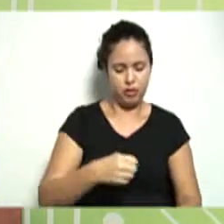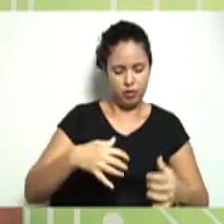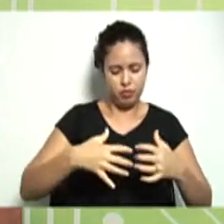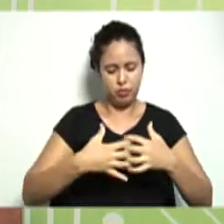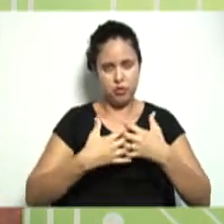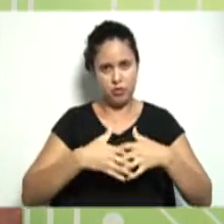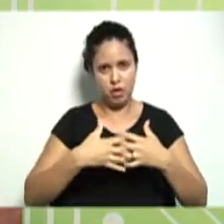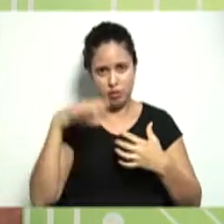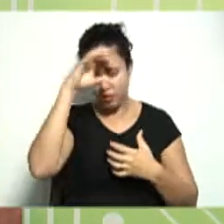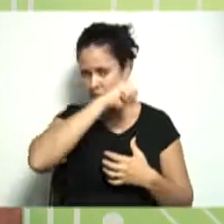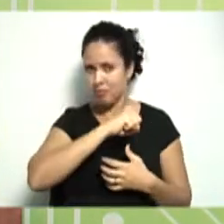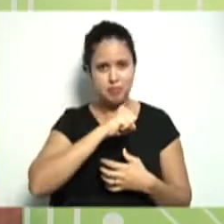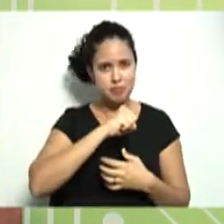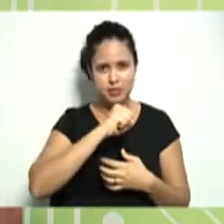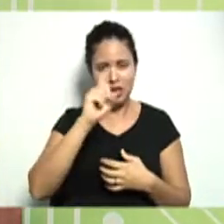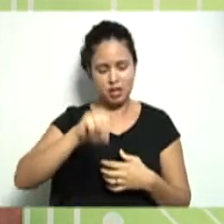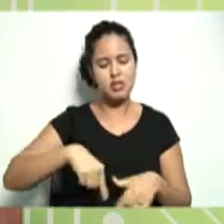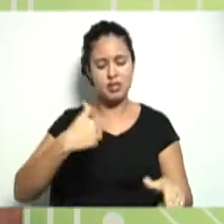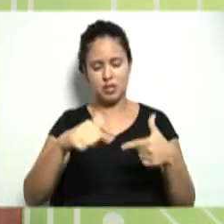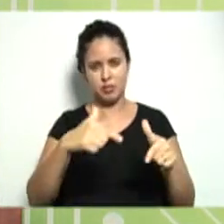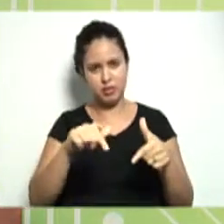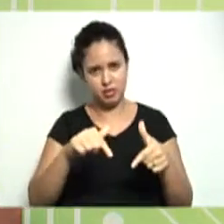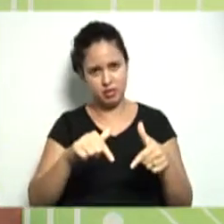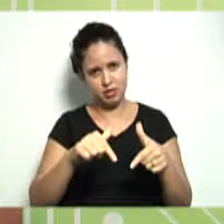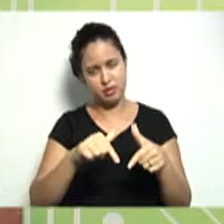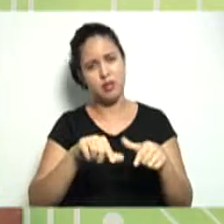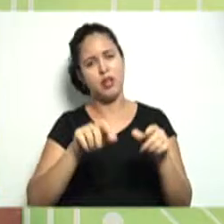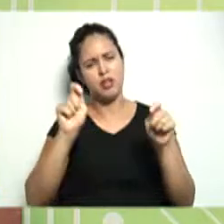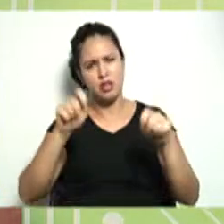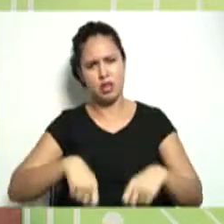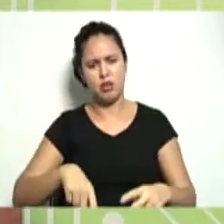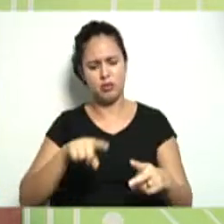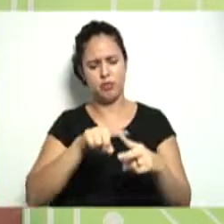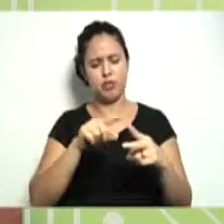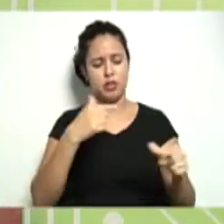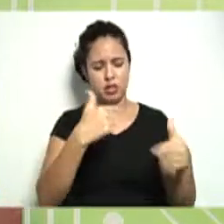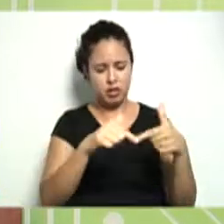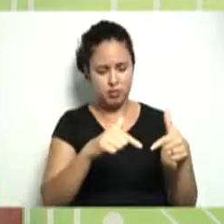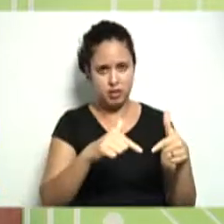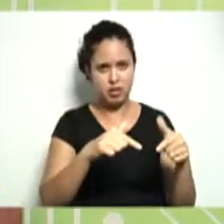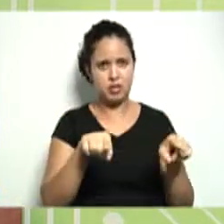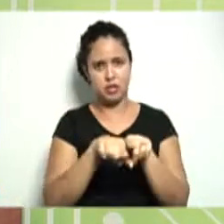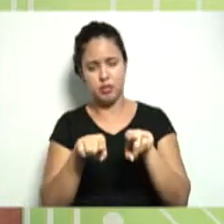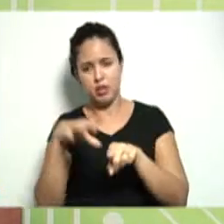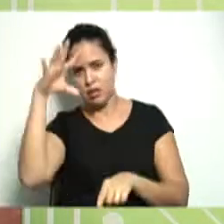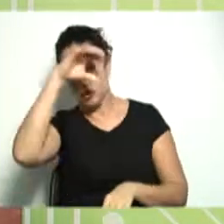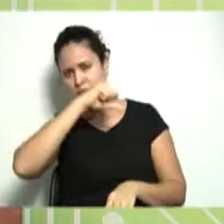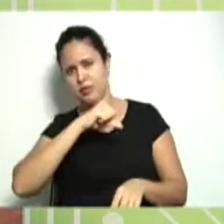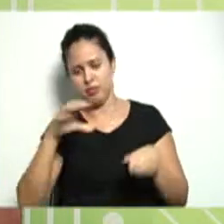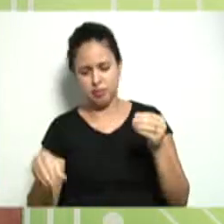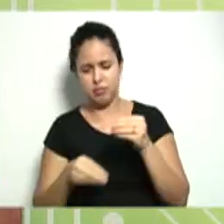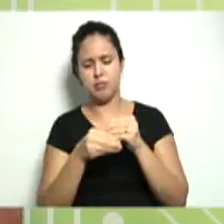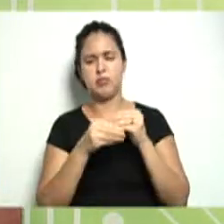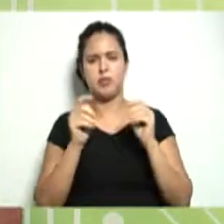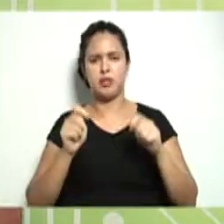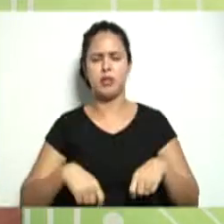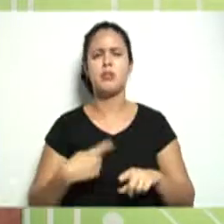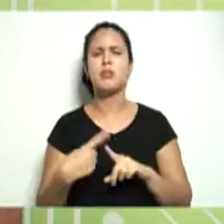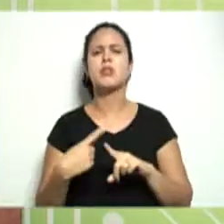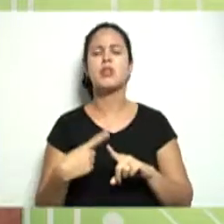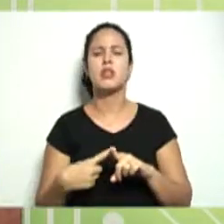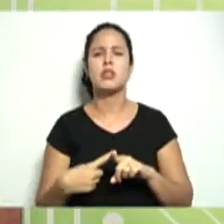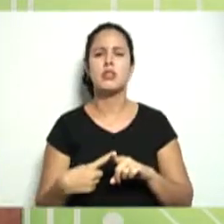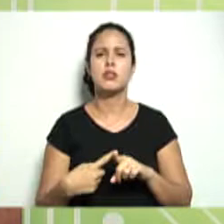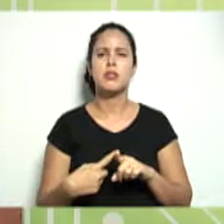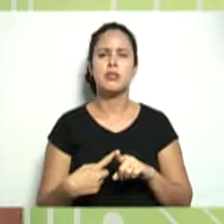para trabalhar, mas ao mesmo tempo que elas trabalham, elas aprendem alguma coisa, né? E por que que isso se